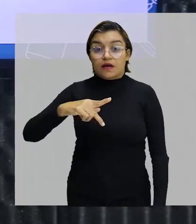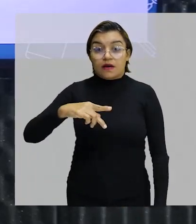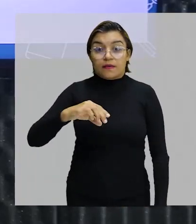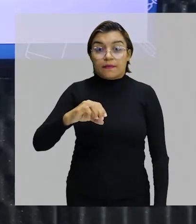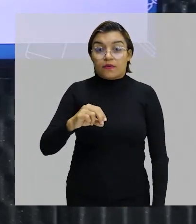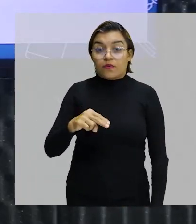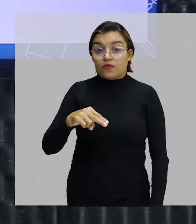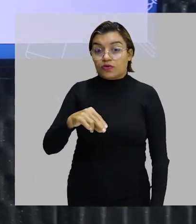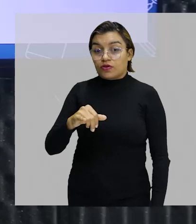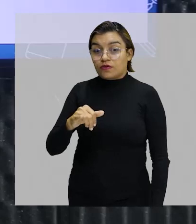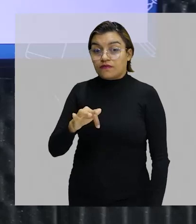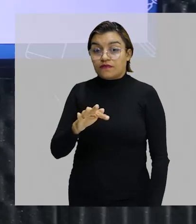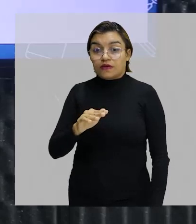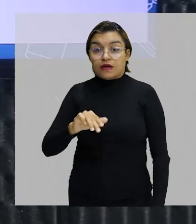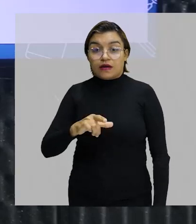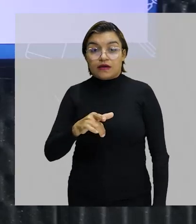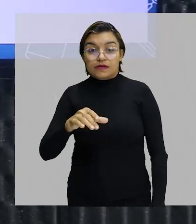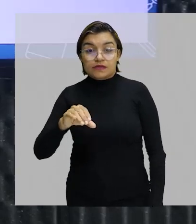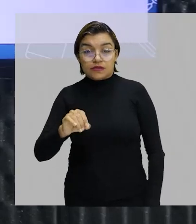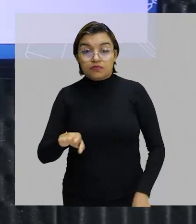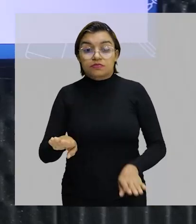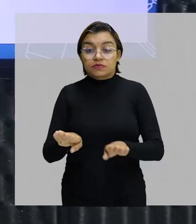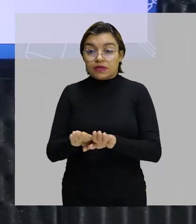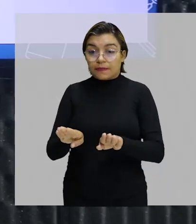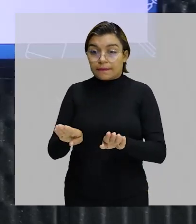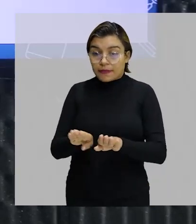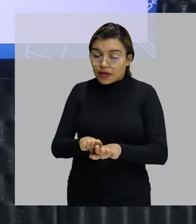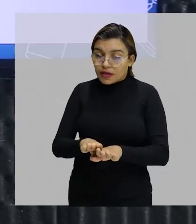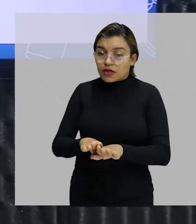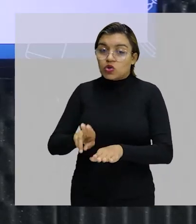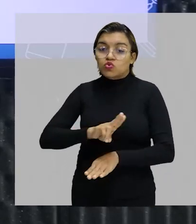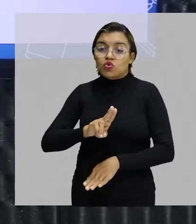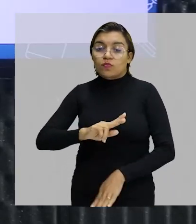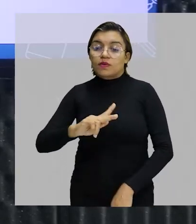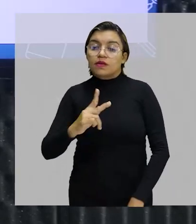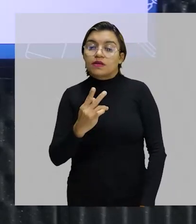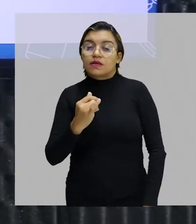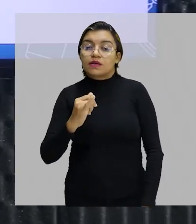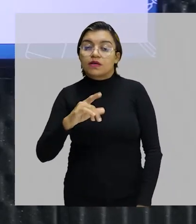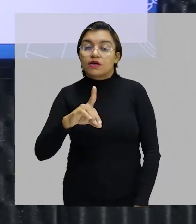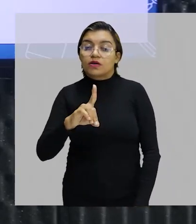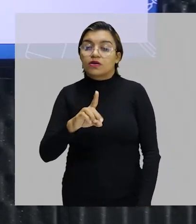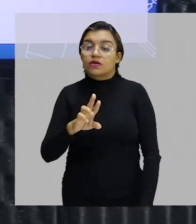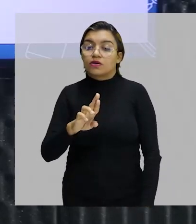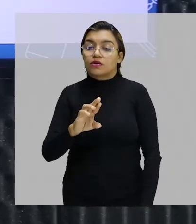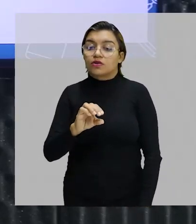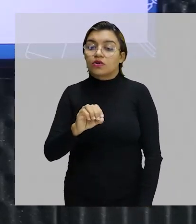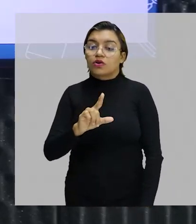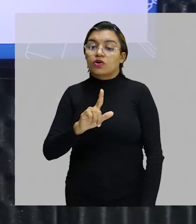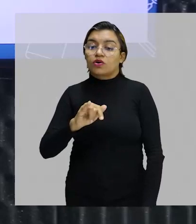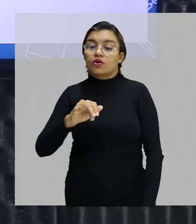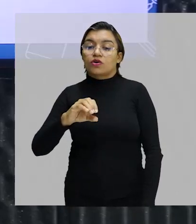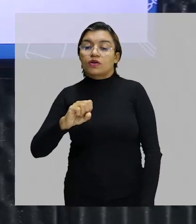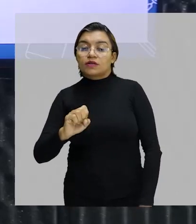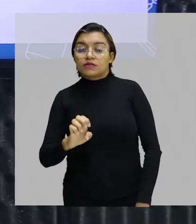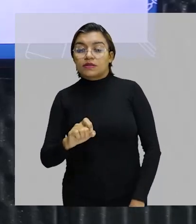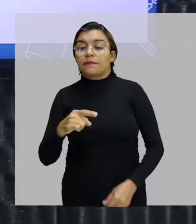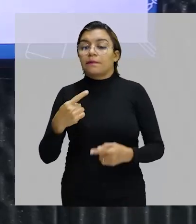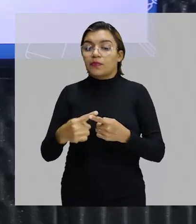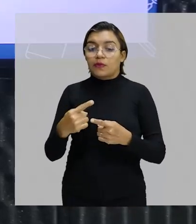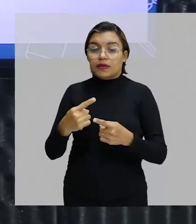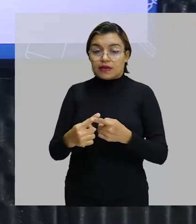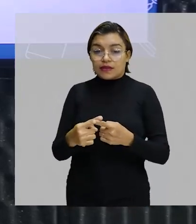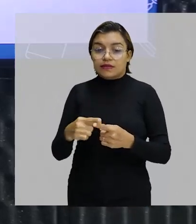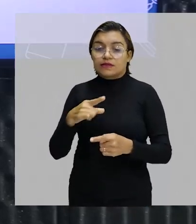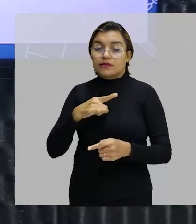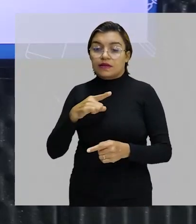também conhecida como hidrólise alcalina, né? Hidrólise porque o meio está aquoso, né?